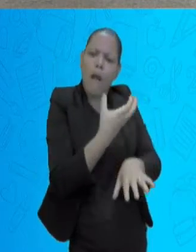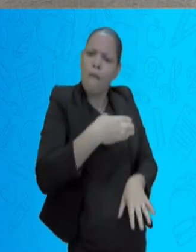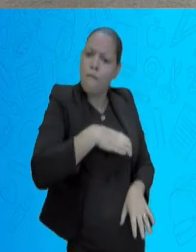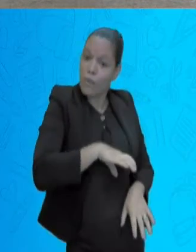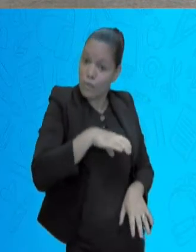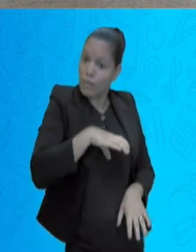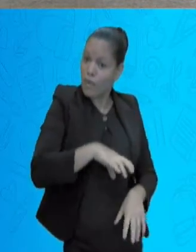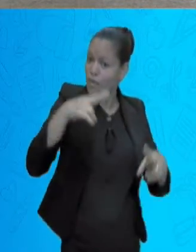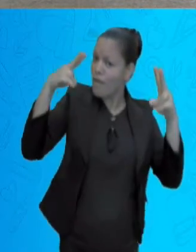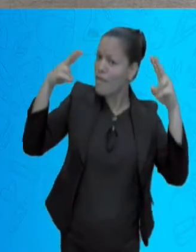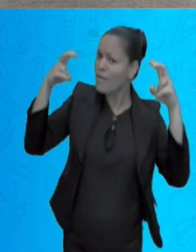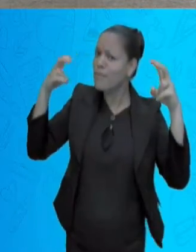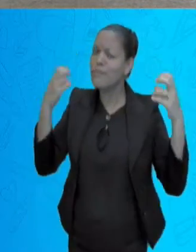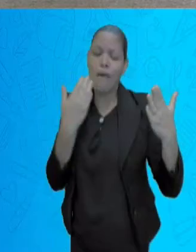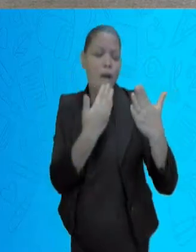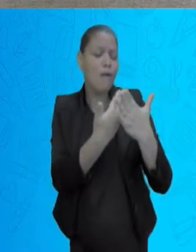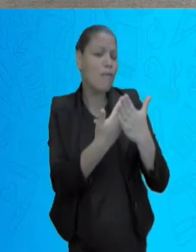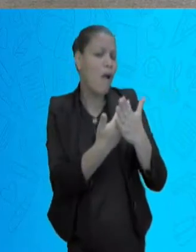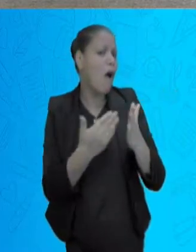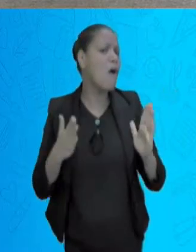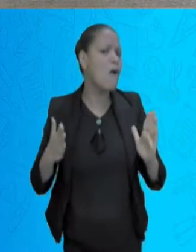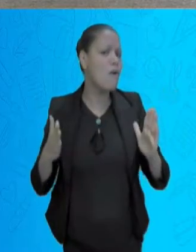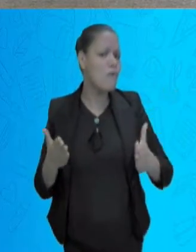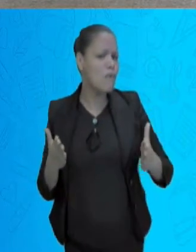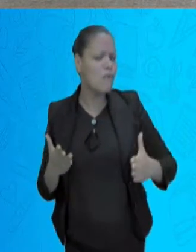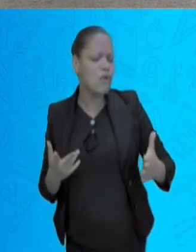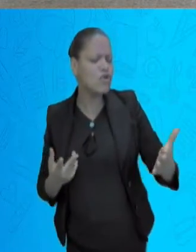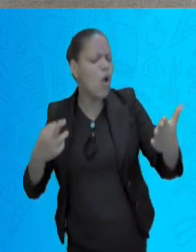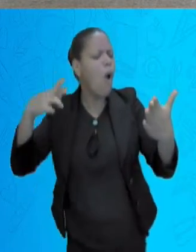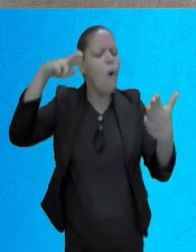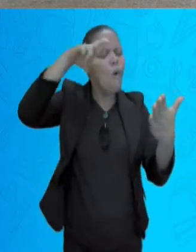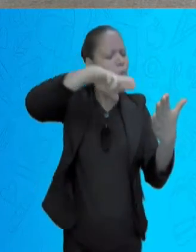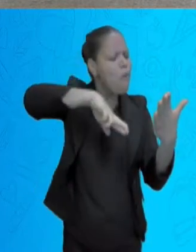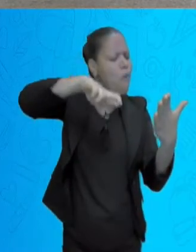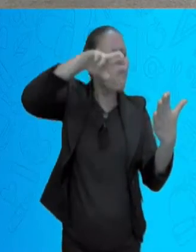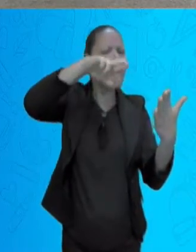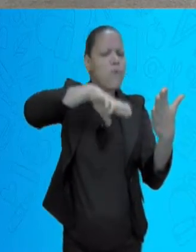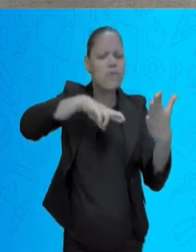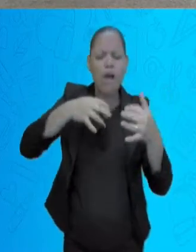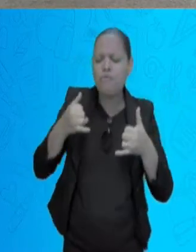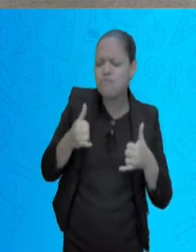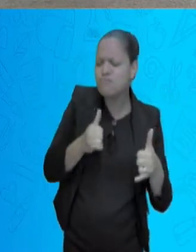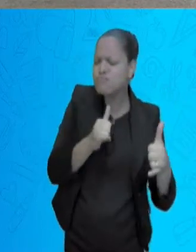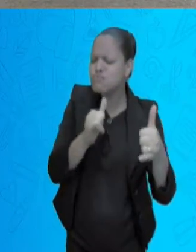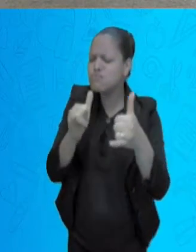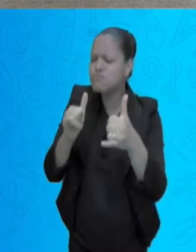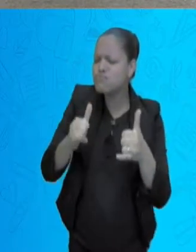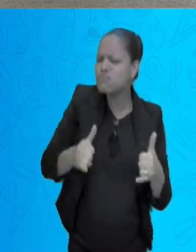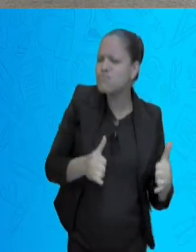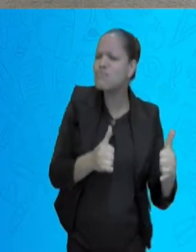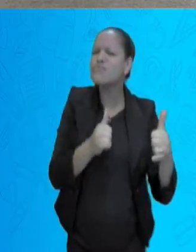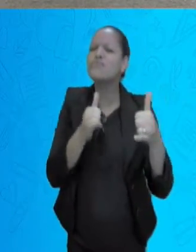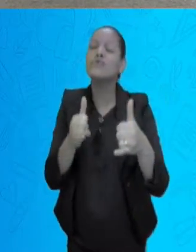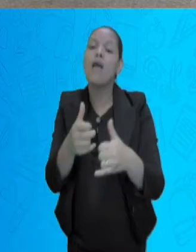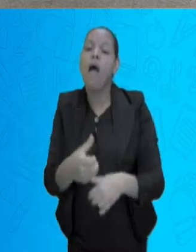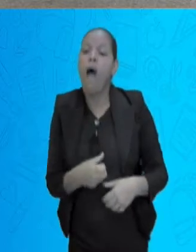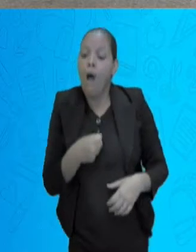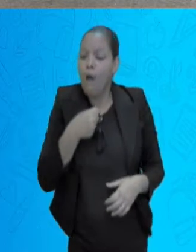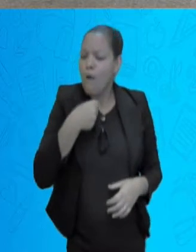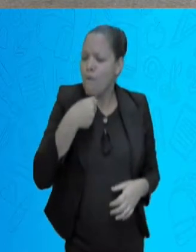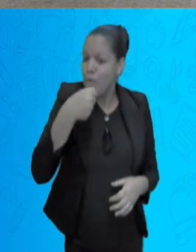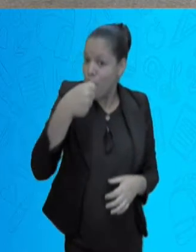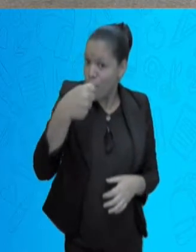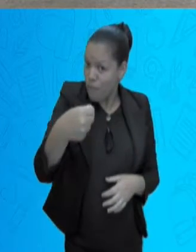de hoje, estaremos estudando um revisional sobre notícia e reportagem. Lembra daquela notícia que